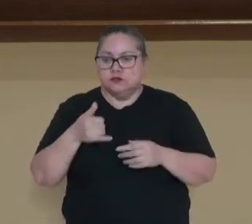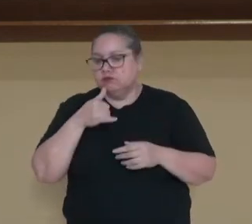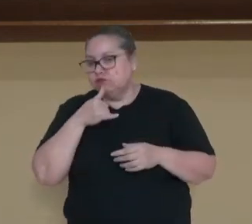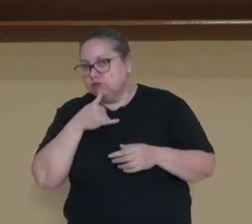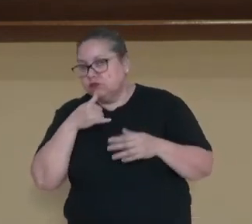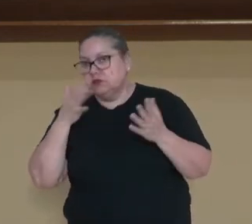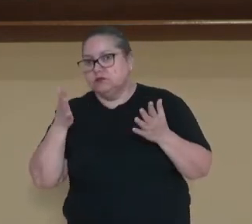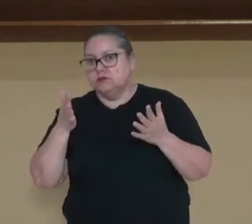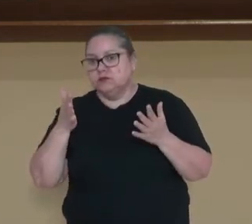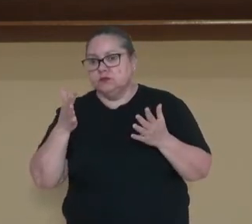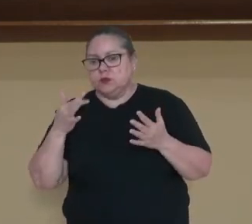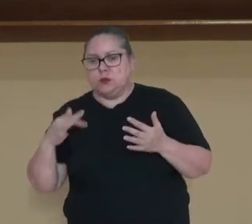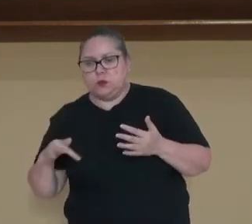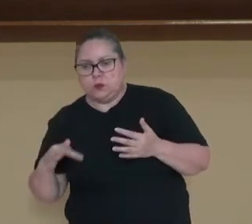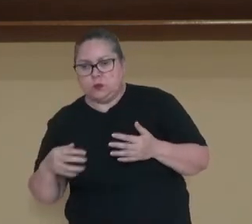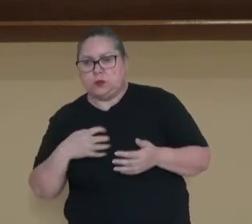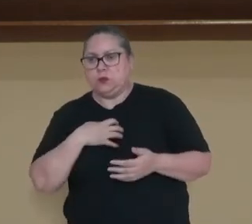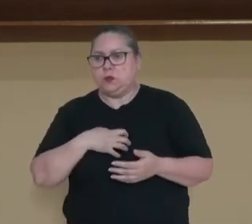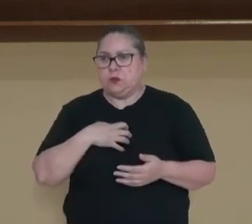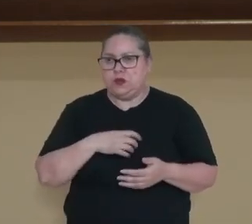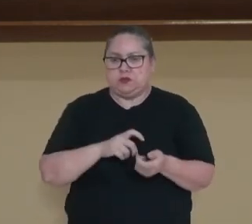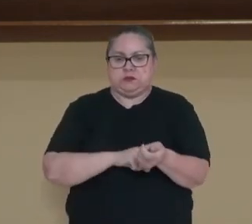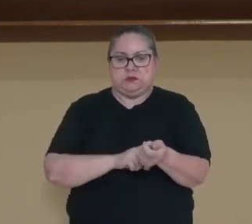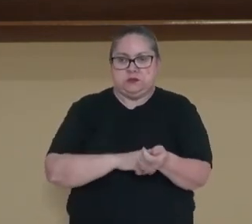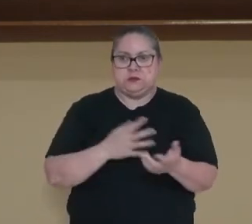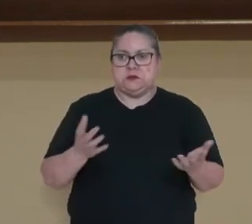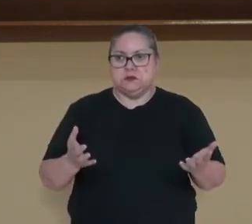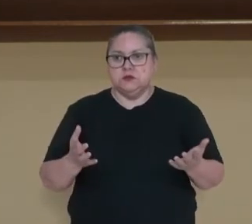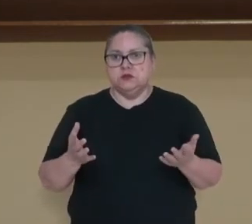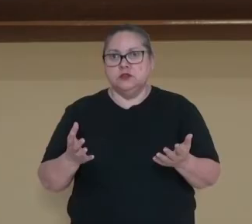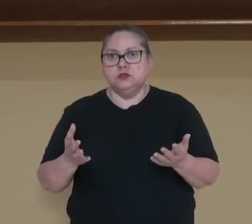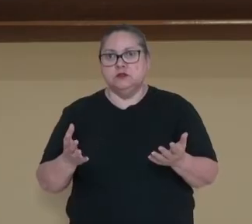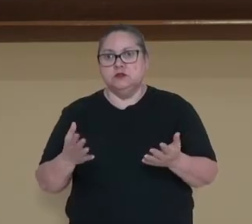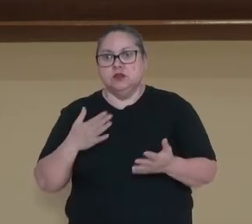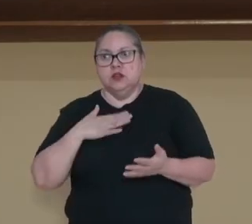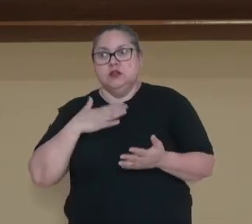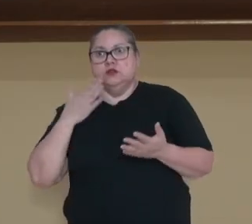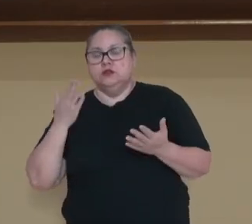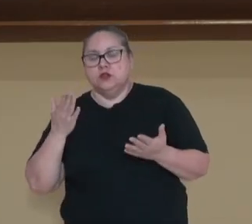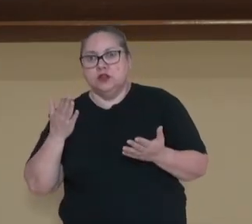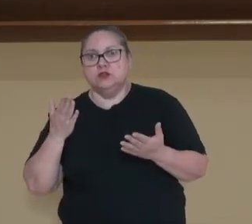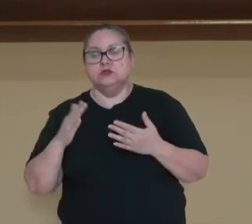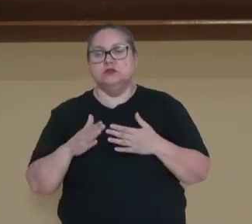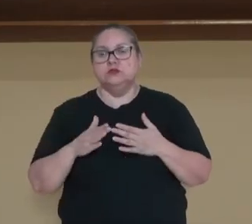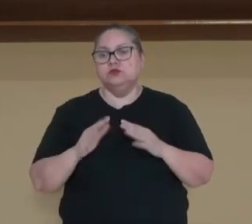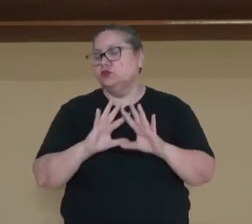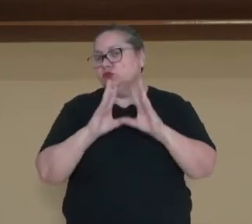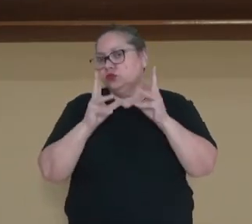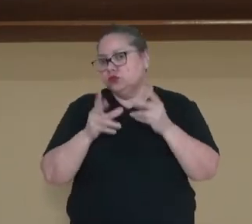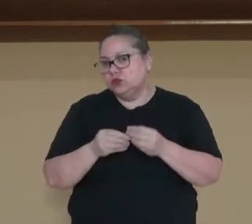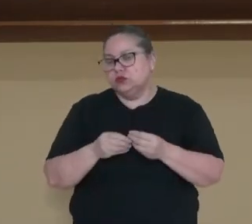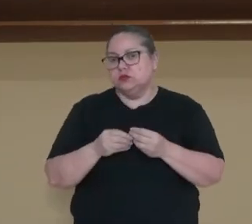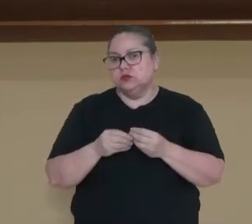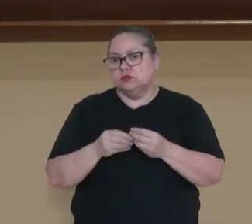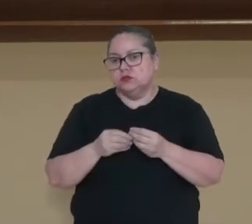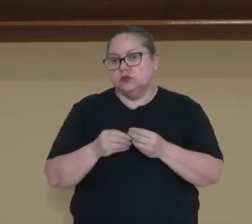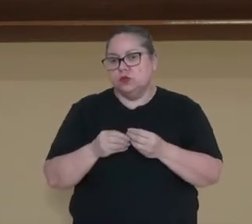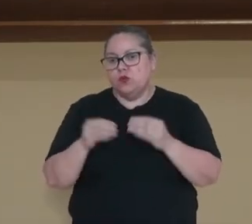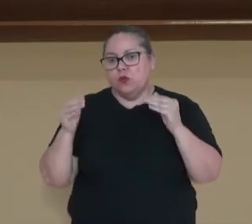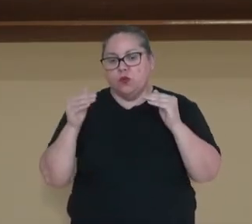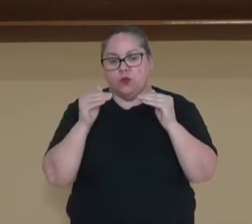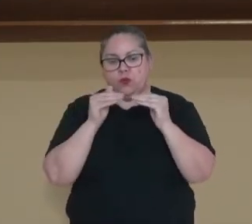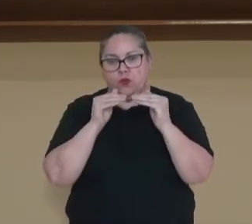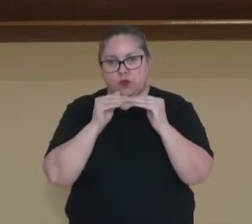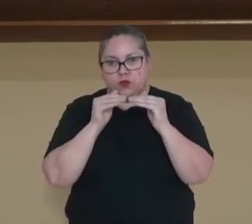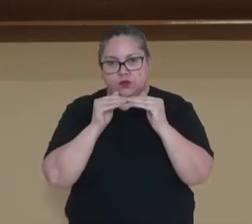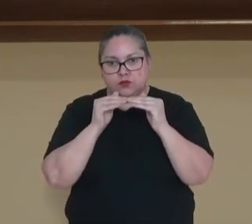triste, se ele está com raiva, né? Se ele está assustado. Então, tudo isso é uma